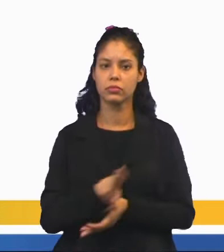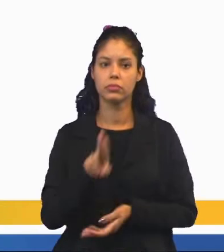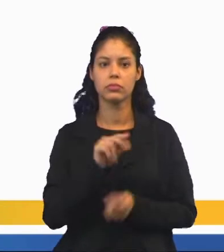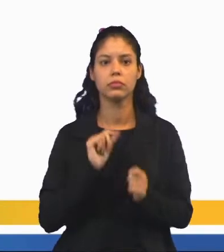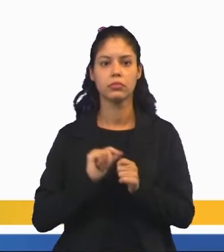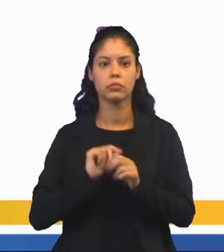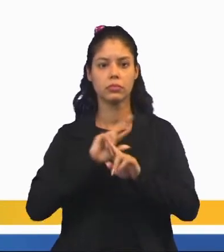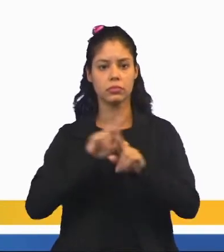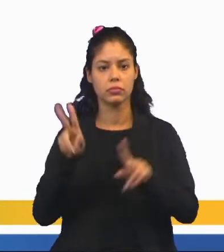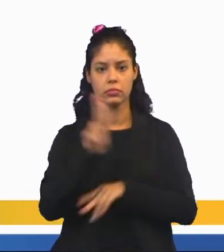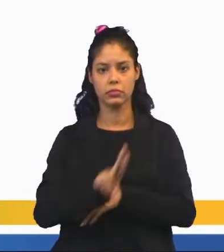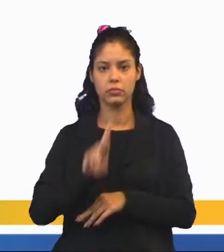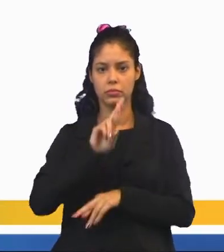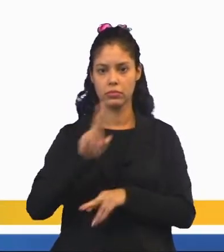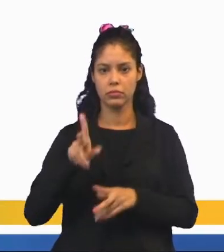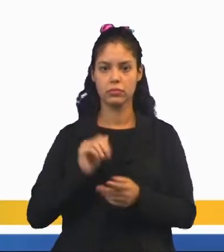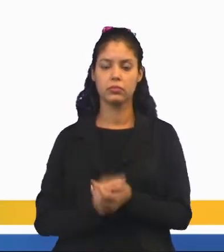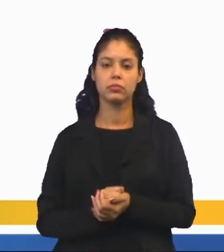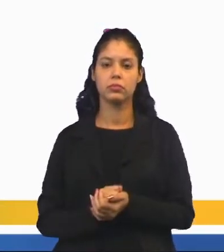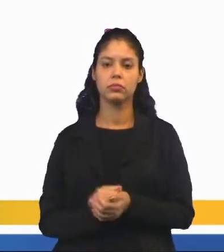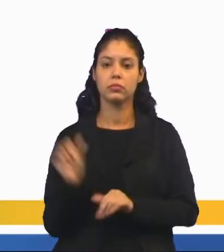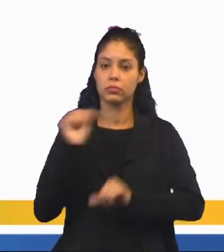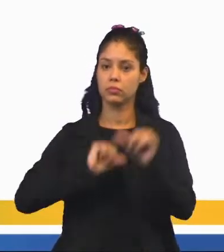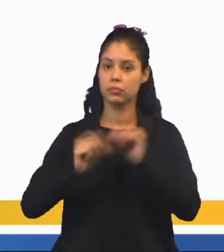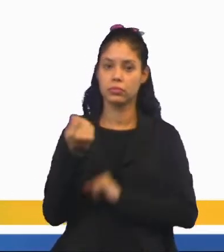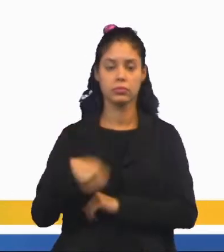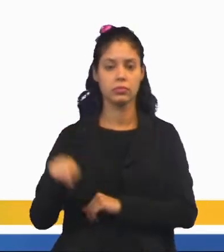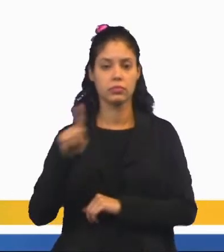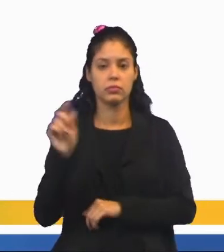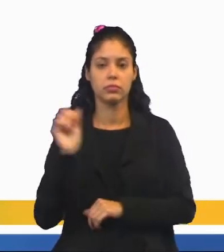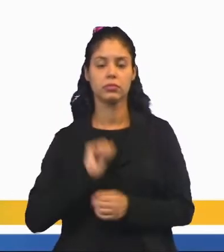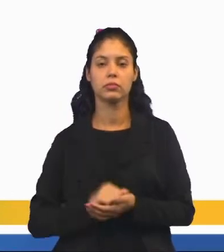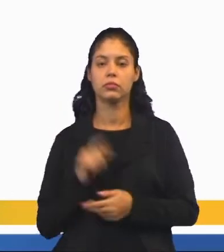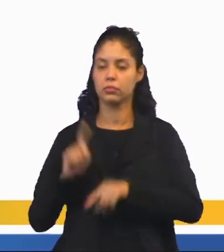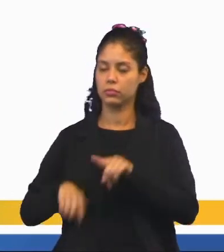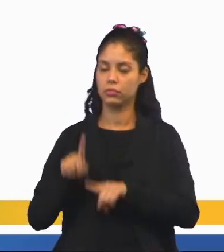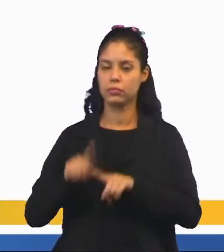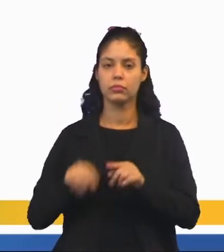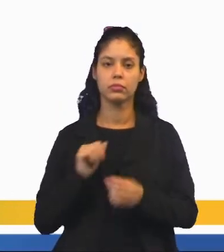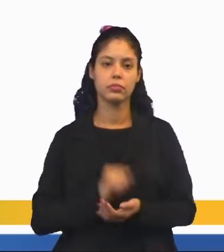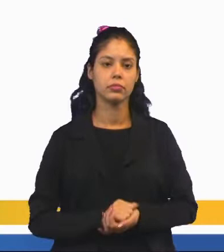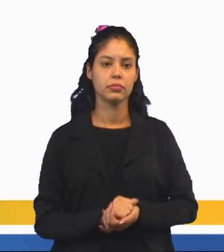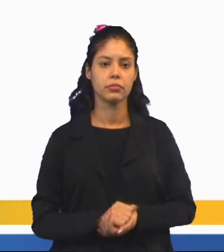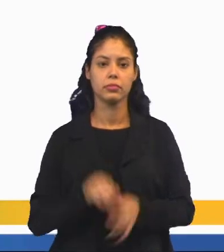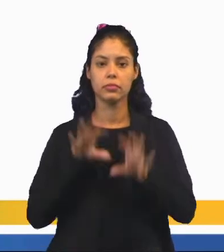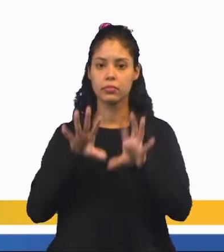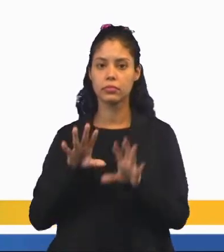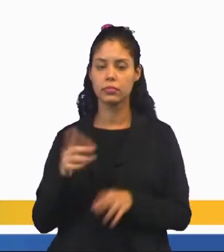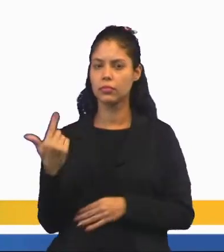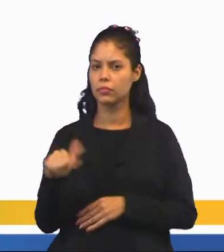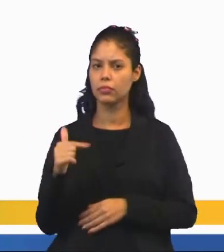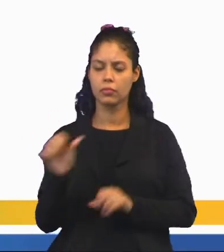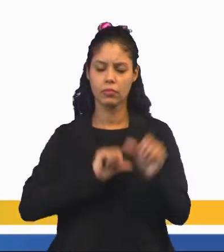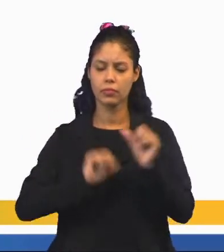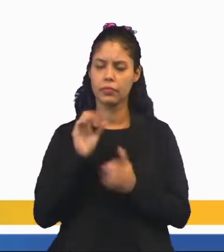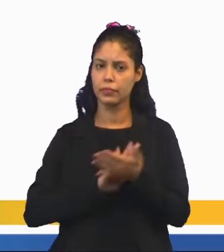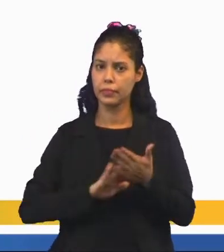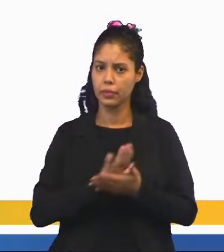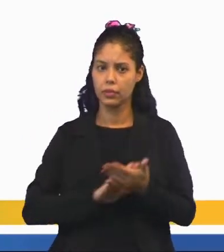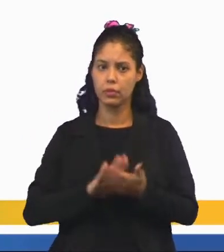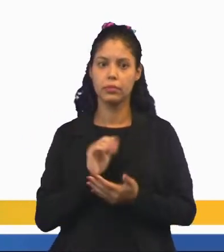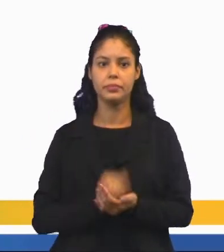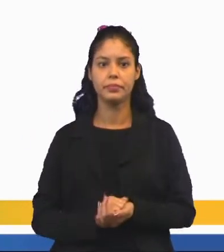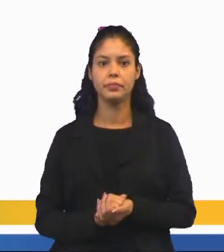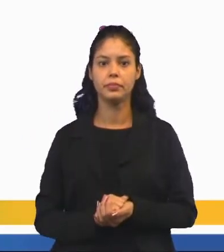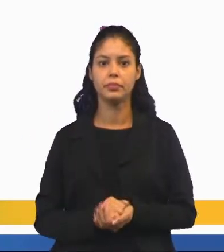são usados de formas diferentes, sem necessariamente haver transformação da matéria-prima. Aqui não vai haver transformação